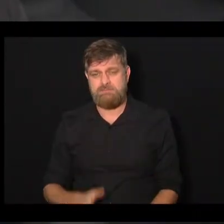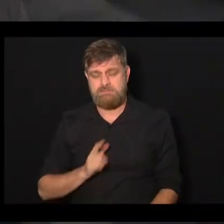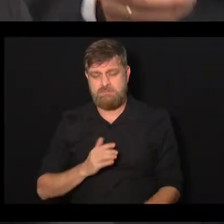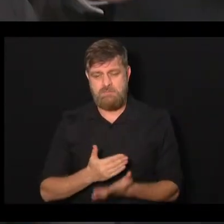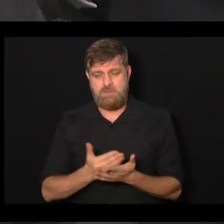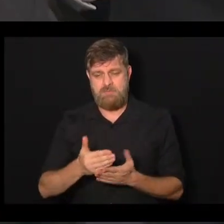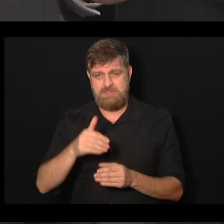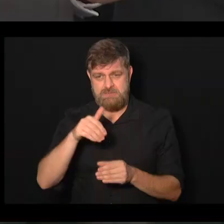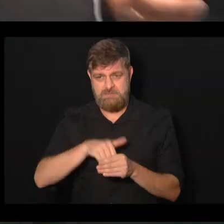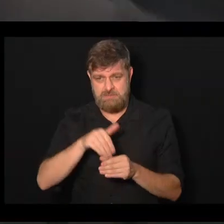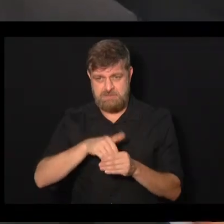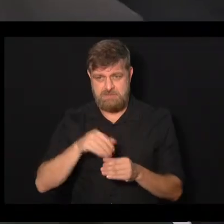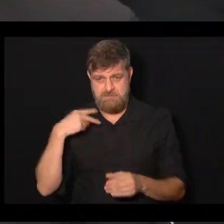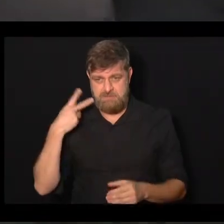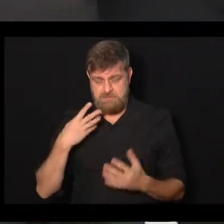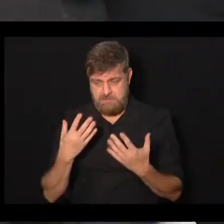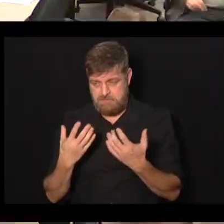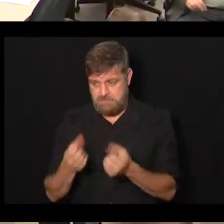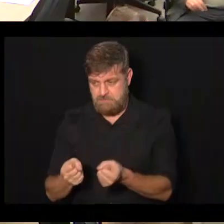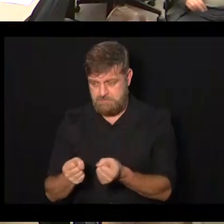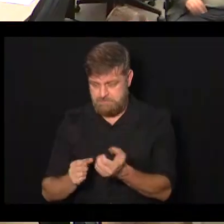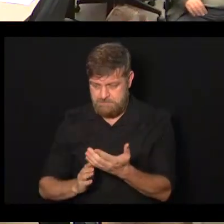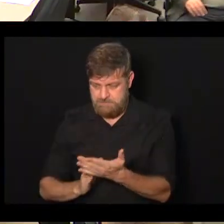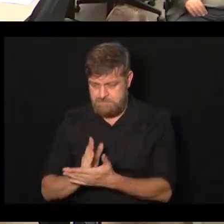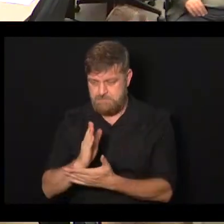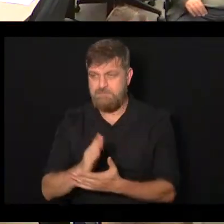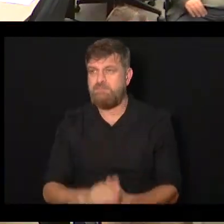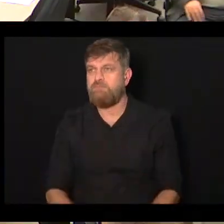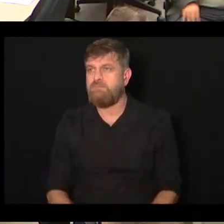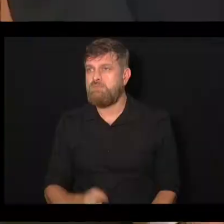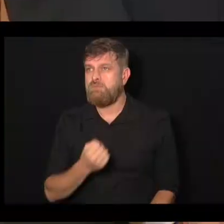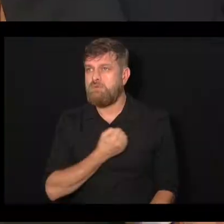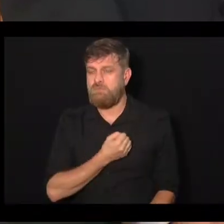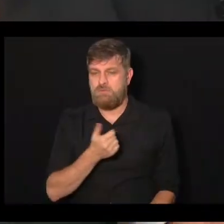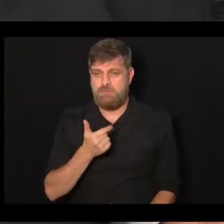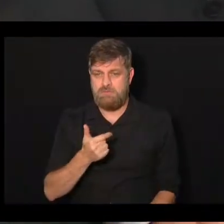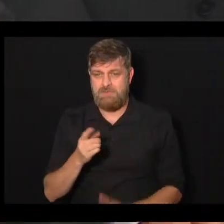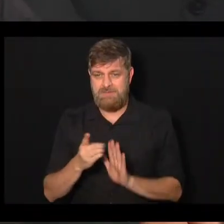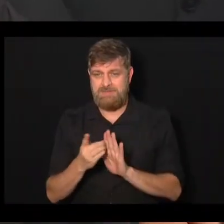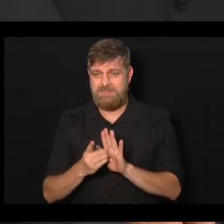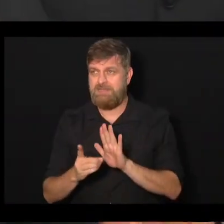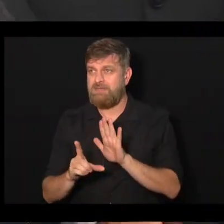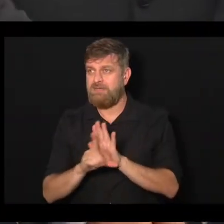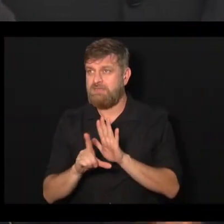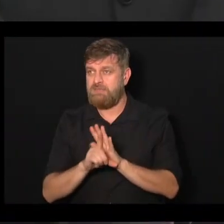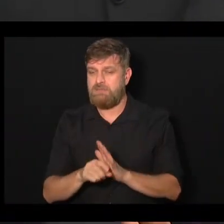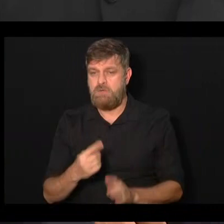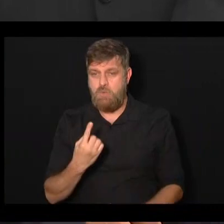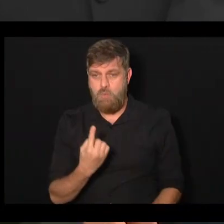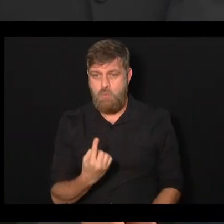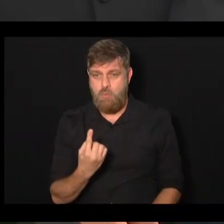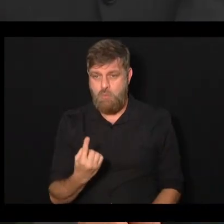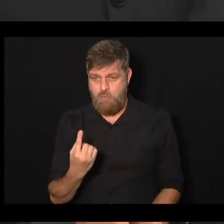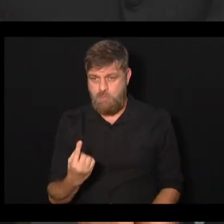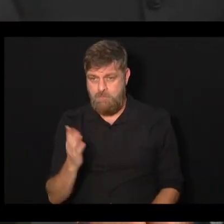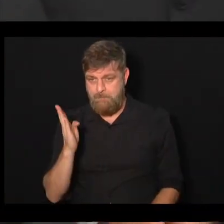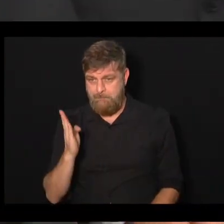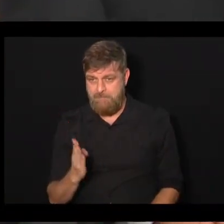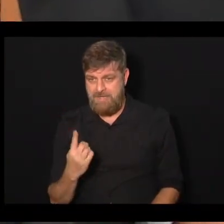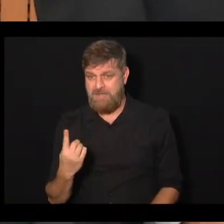vai à votação. Vereadores favoráveis permaneçam como estão. Aprovado. Item 2. Turno 1, discussão e votação do projeto de decreto